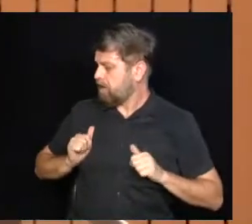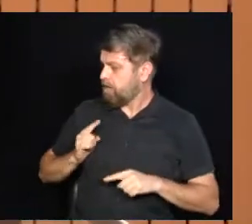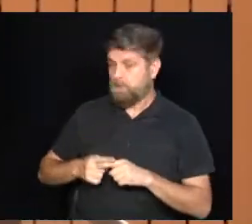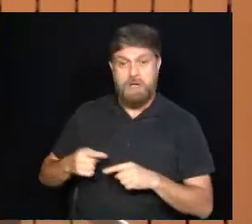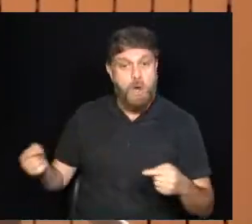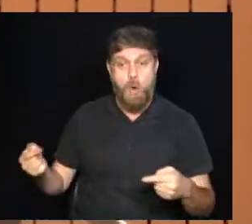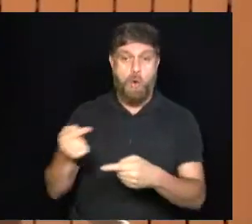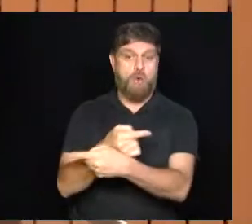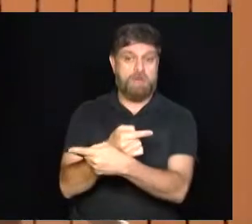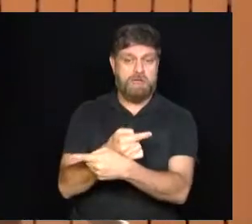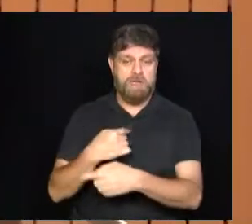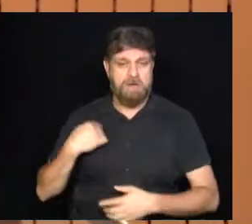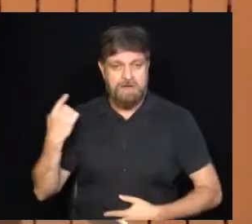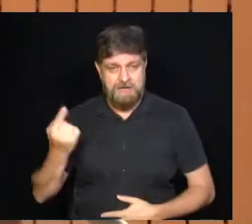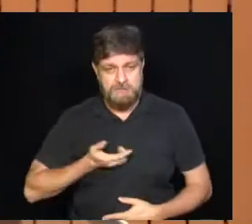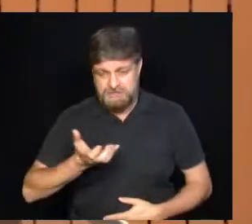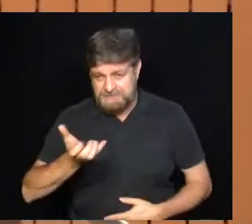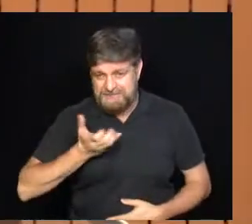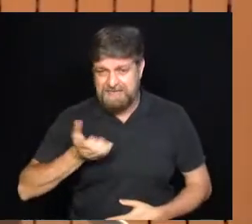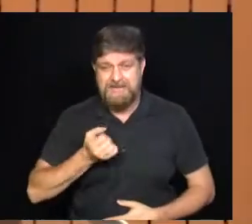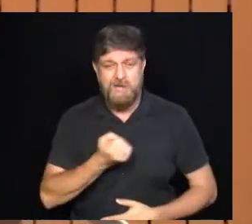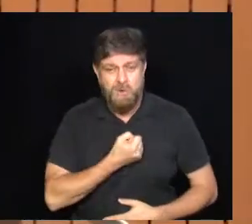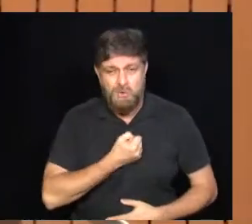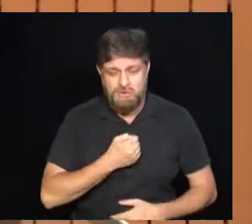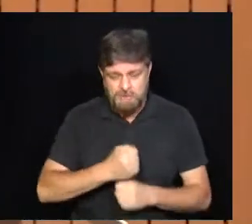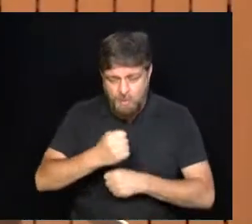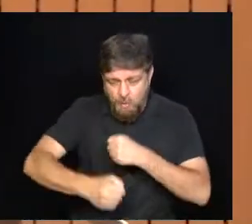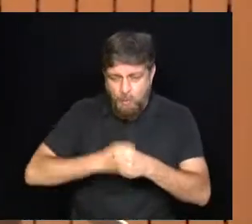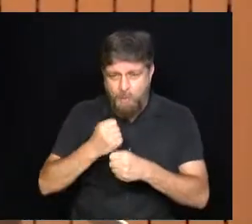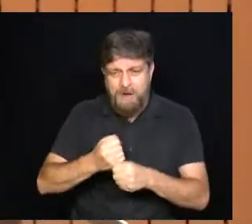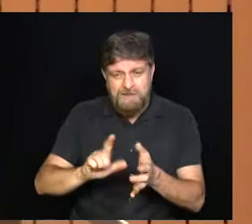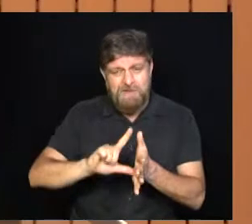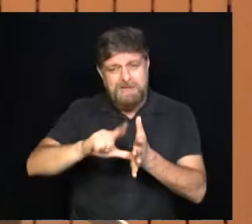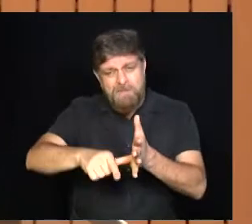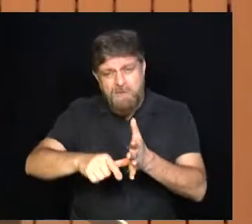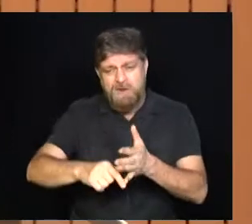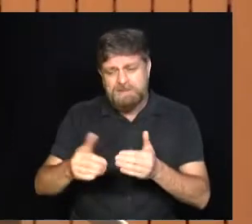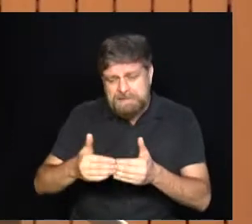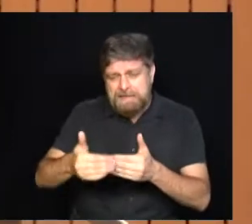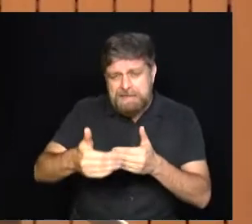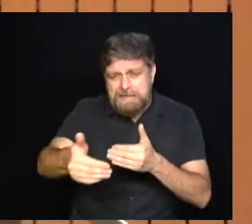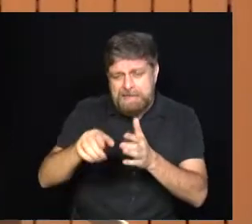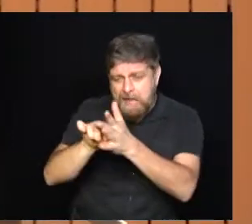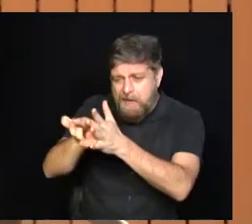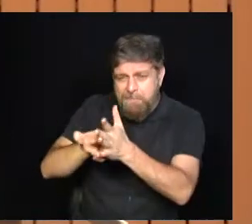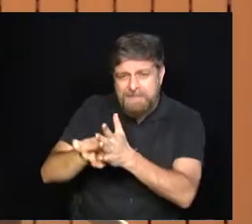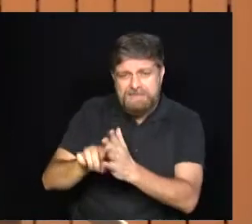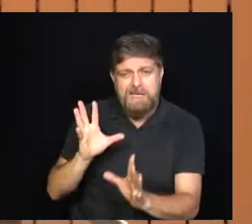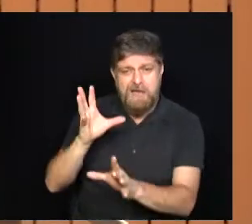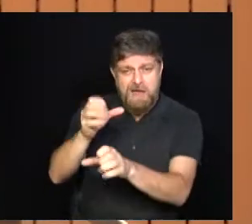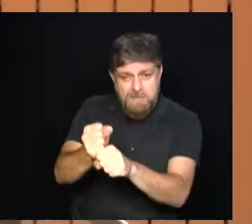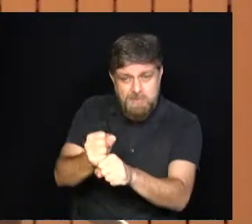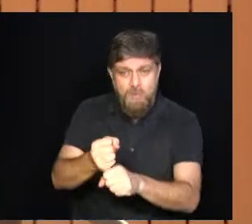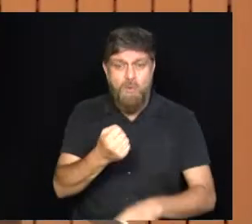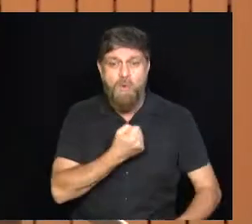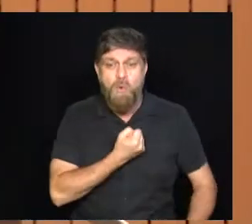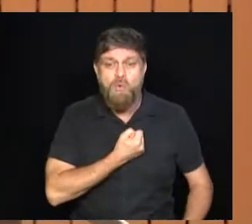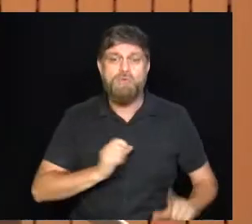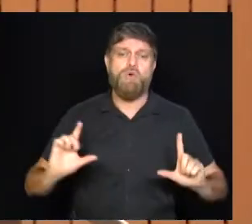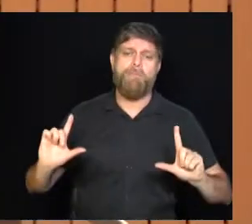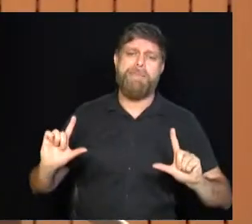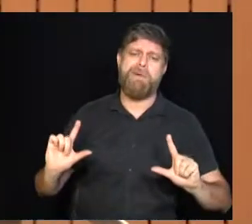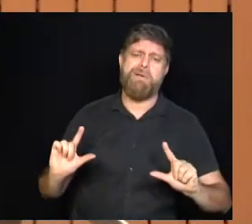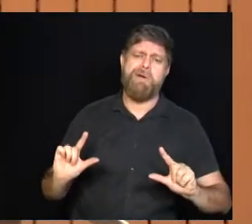contrário. Então, a gente quer que esses números no próximo ano ou no próximo levantamento, que eles sejam bem